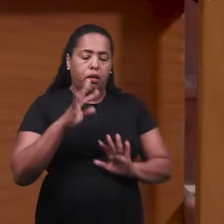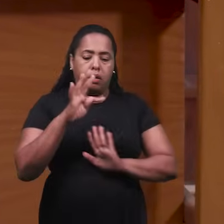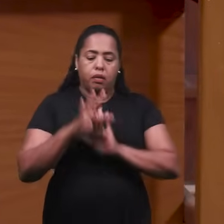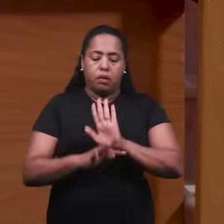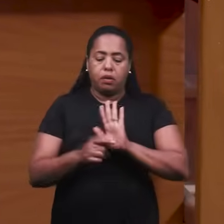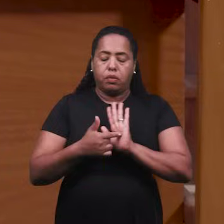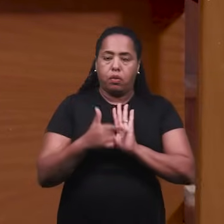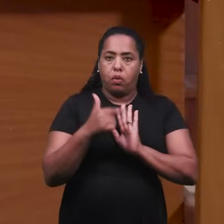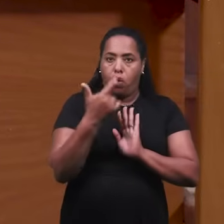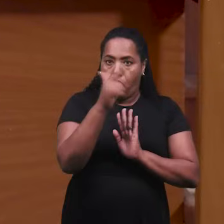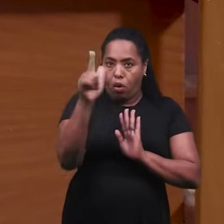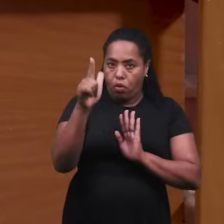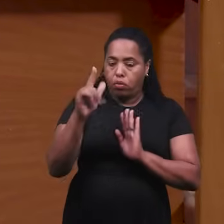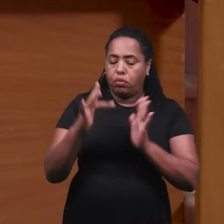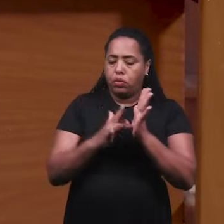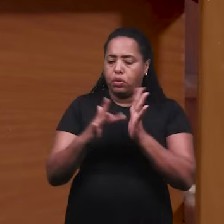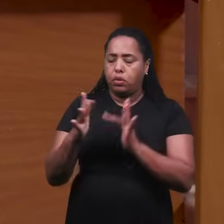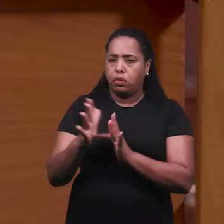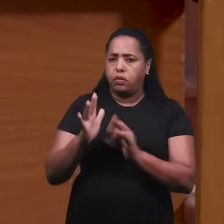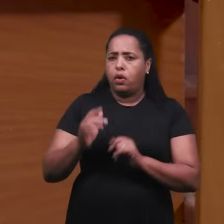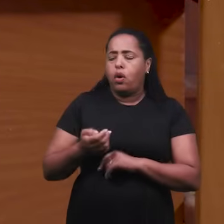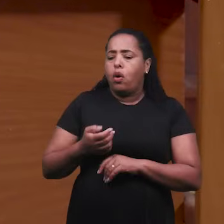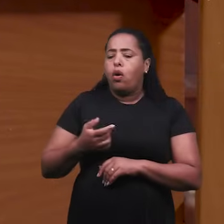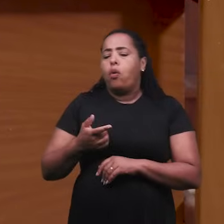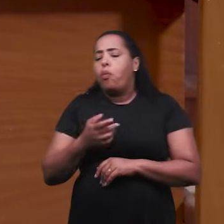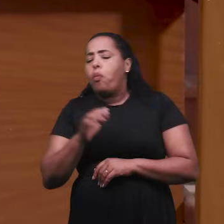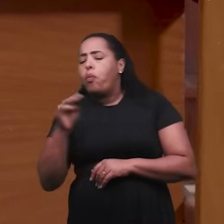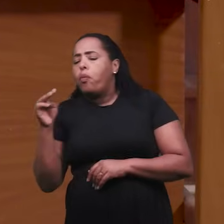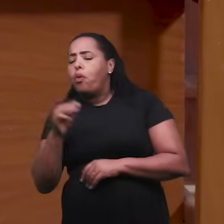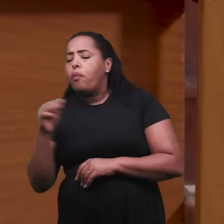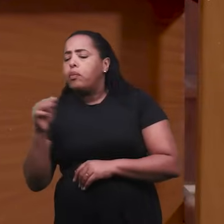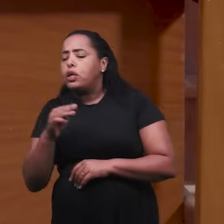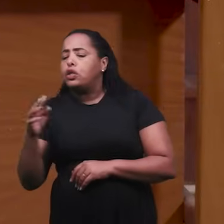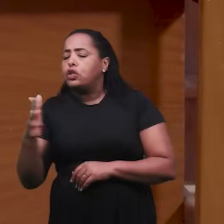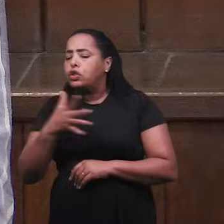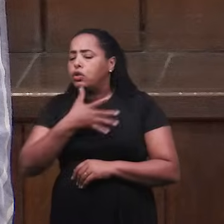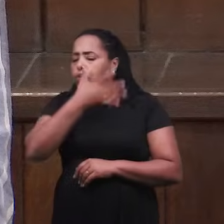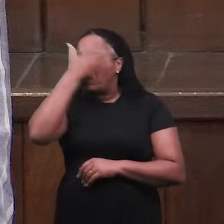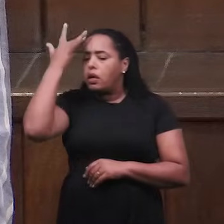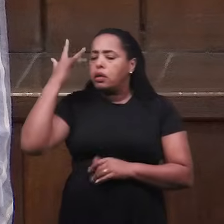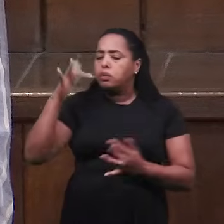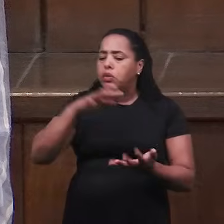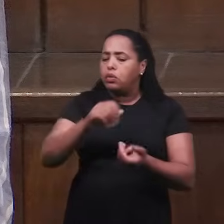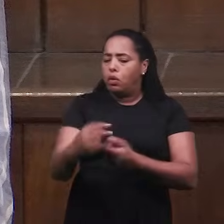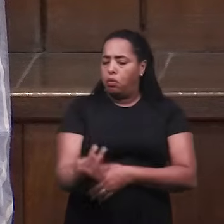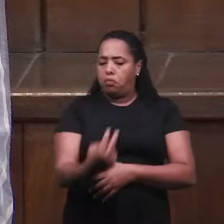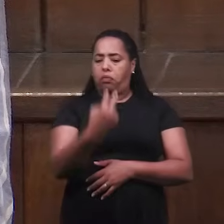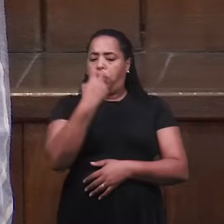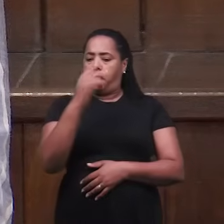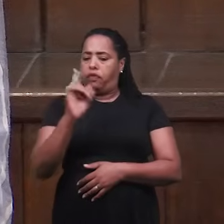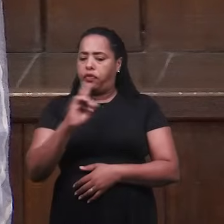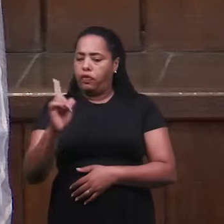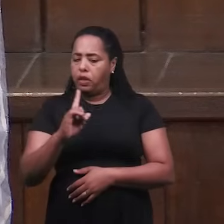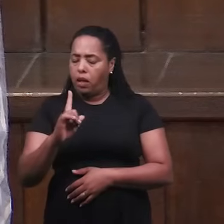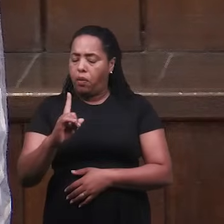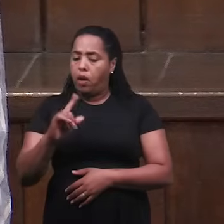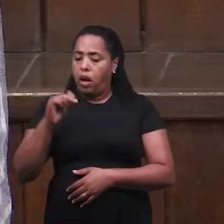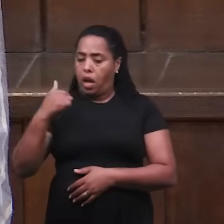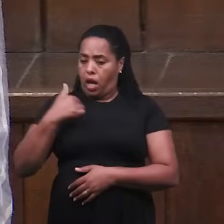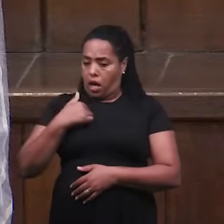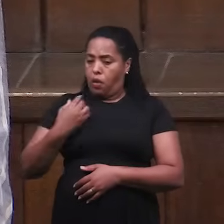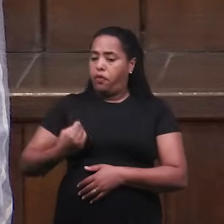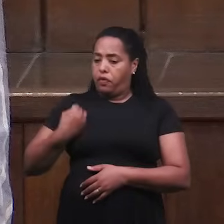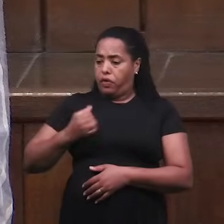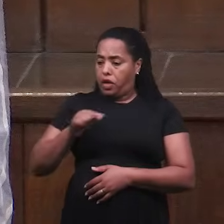texto, Jesus disse: ainda há pouco o mundo não me verá mais, eu viverei e vós me